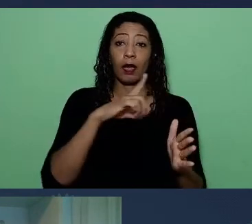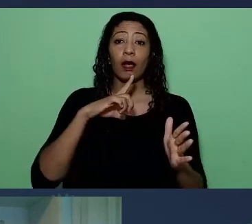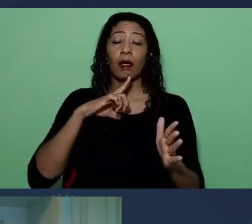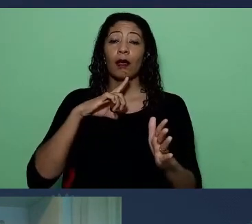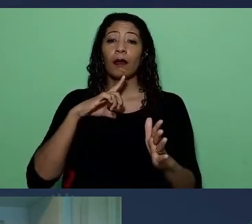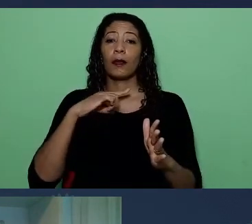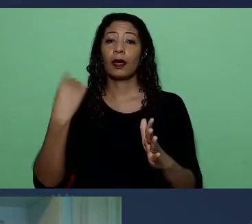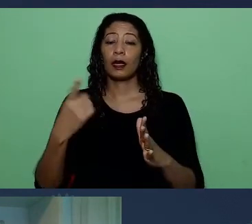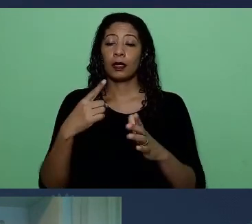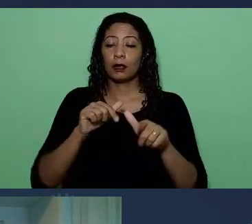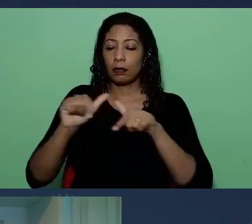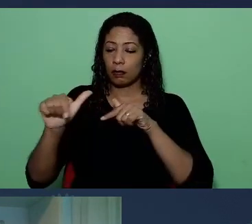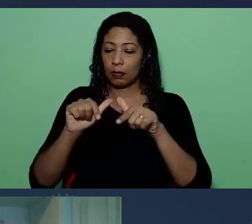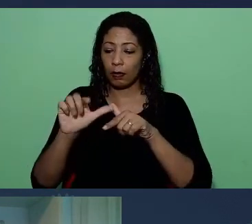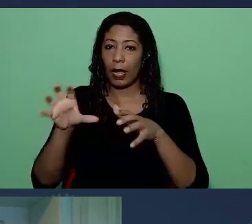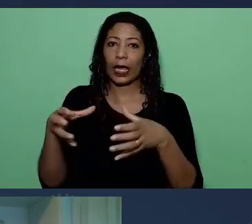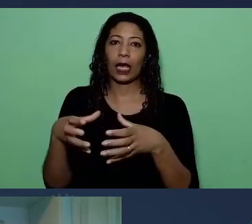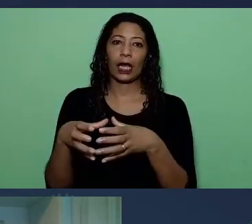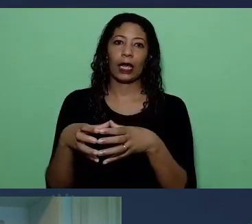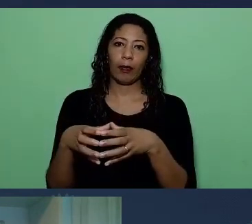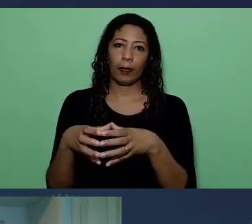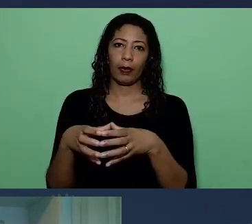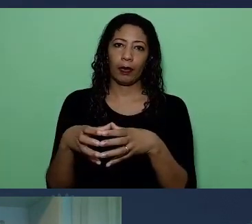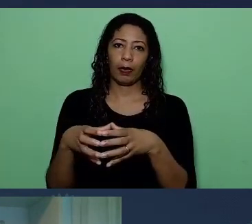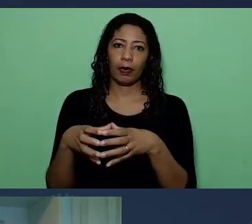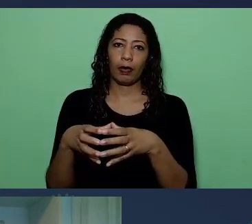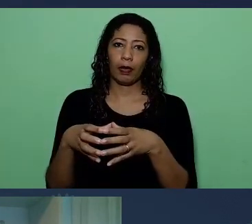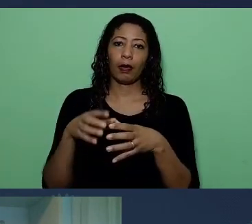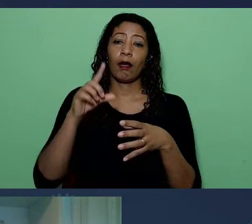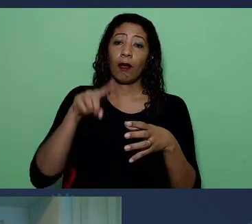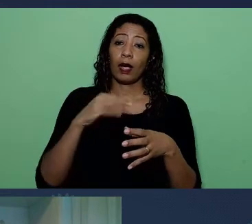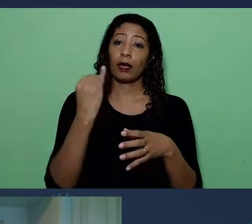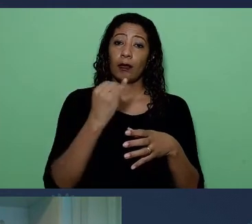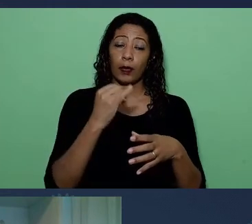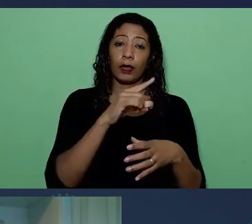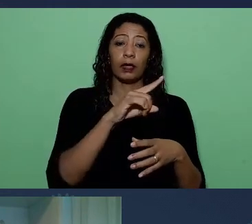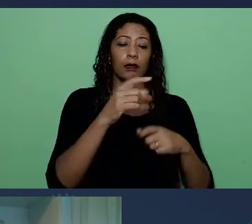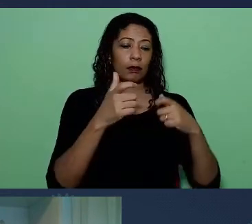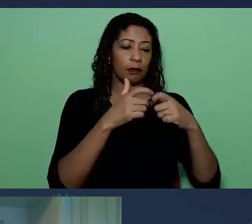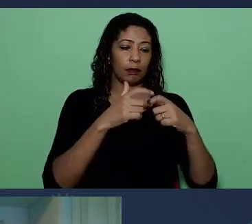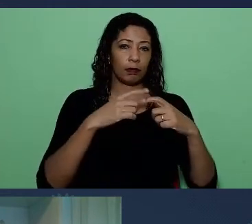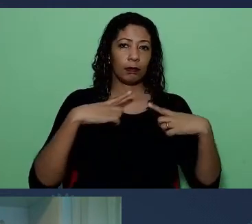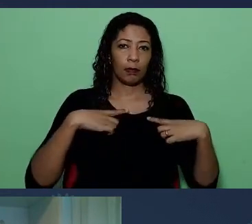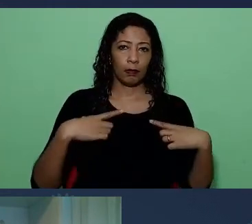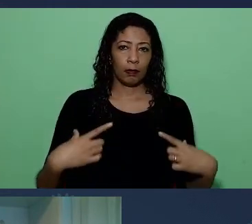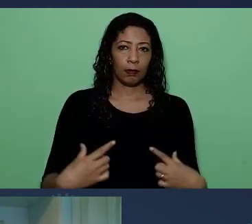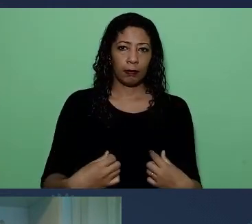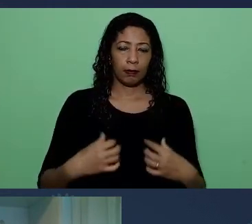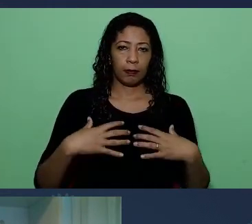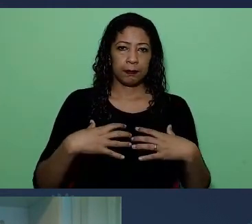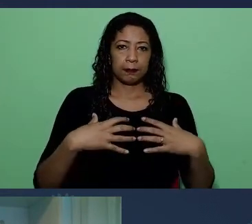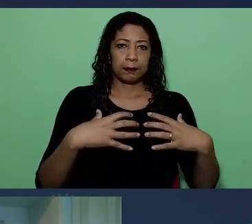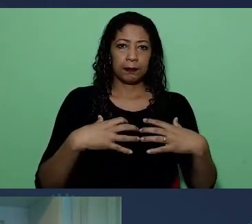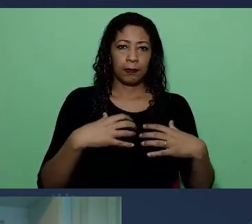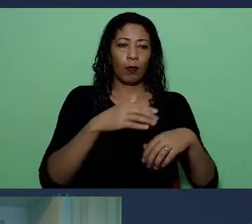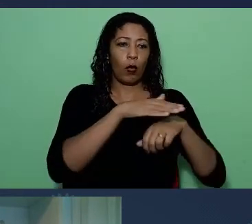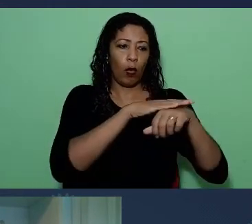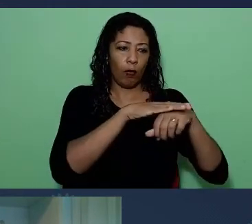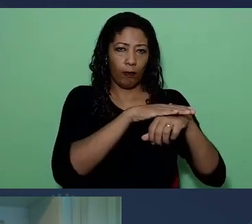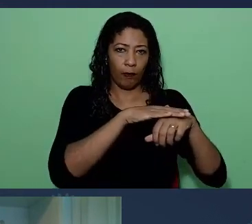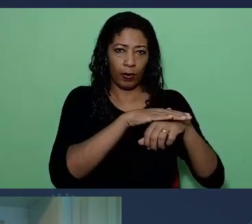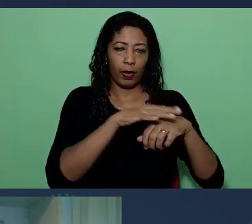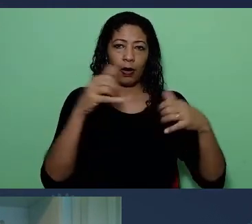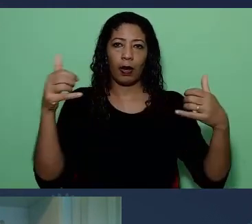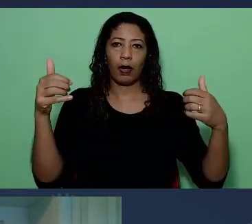muito importante que haja essa conversa com o pneumologista do paciente. Eu costumo fazer essa conversa,